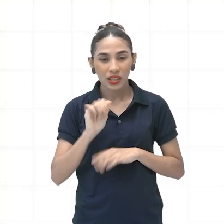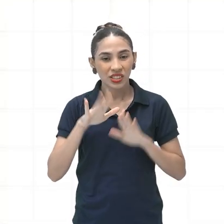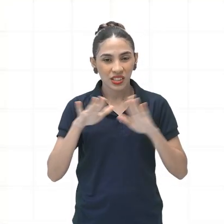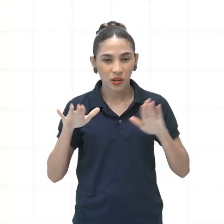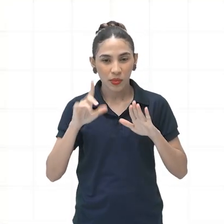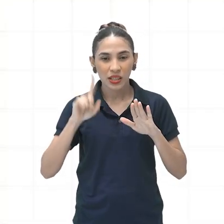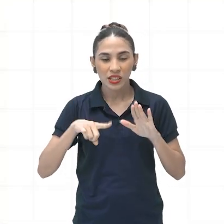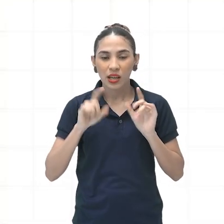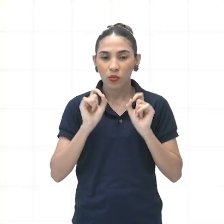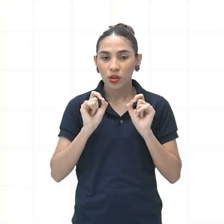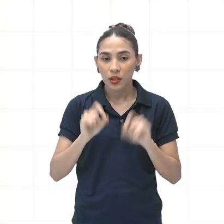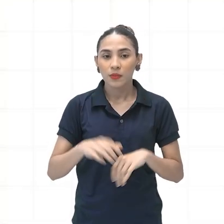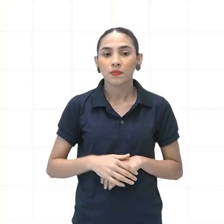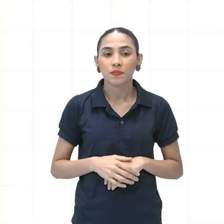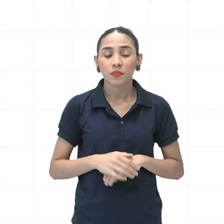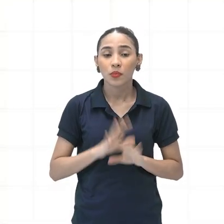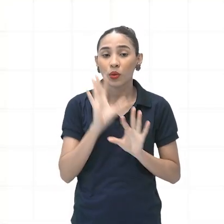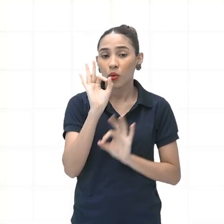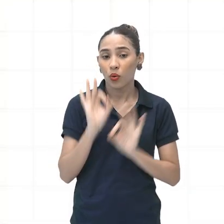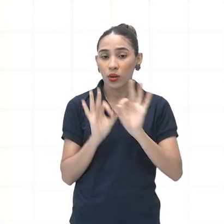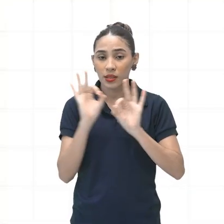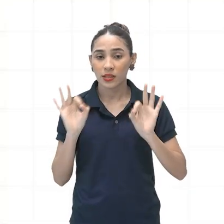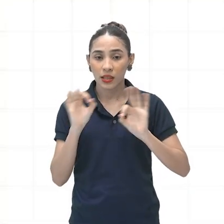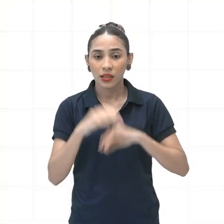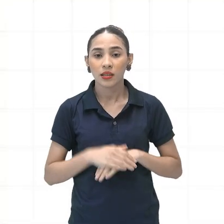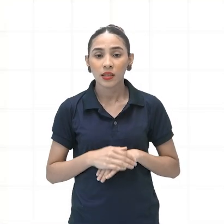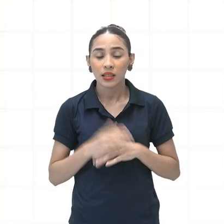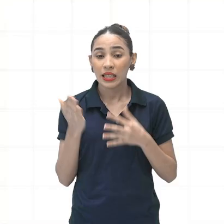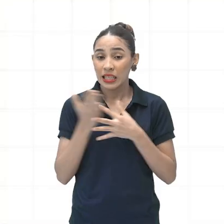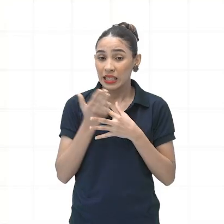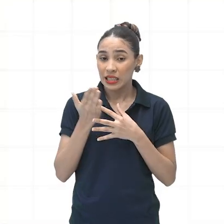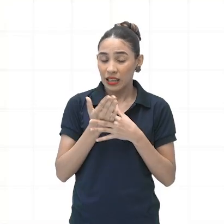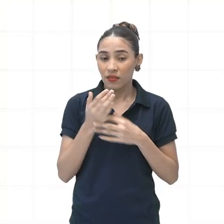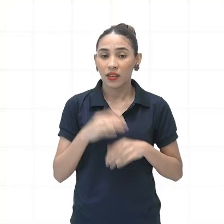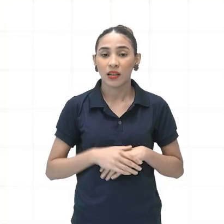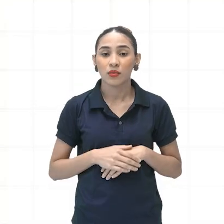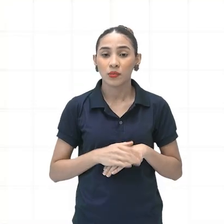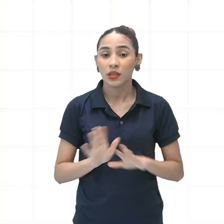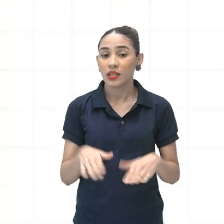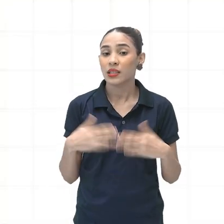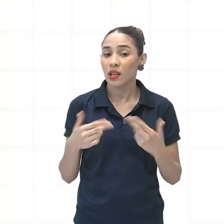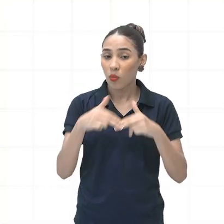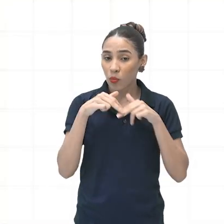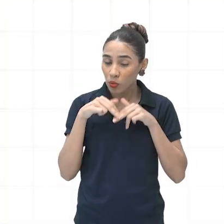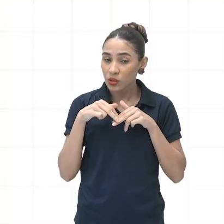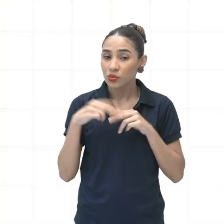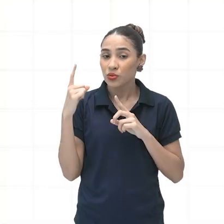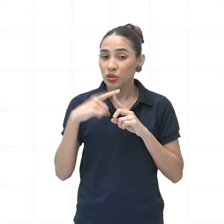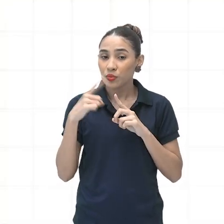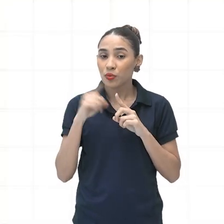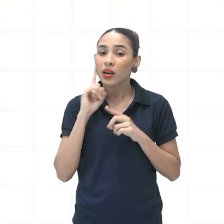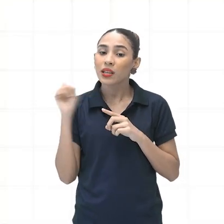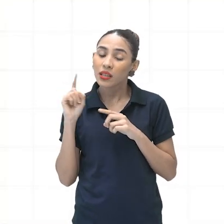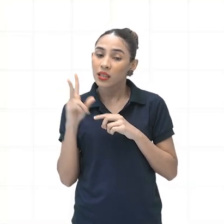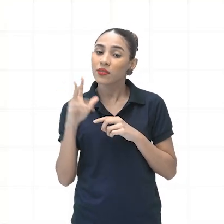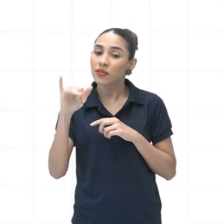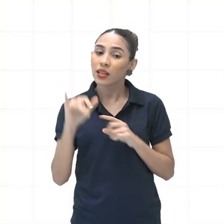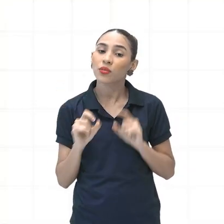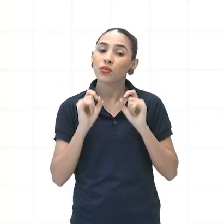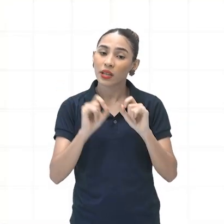são expressas, são organizadas em intervalos. Então, por isso que esse tipo de gráfico vai